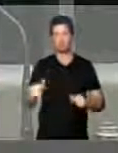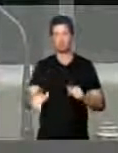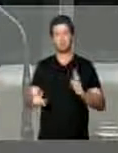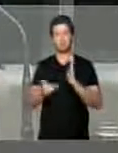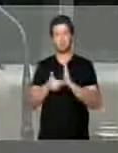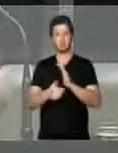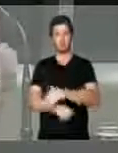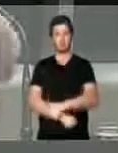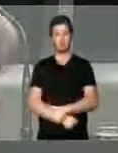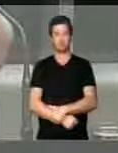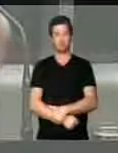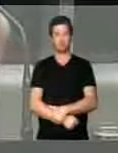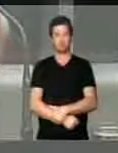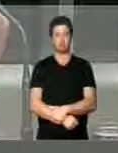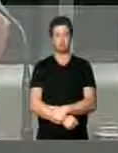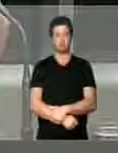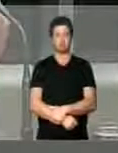Deputados.